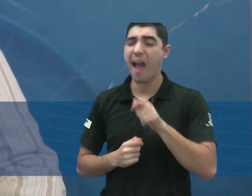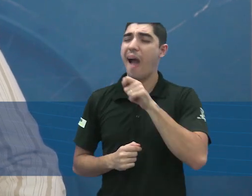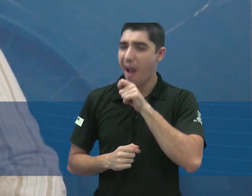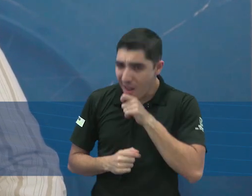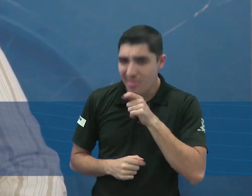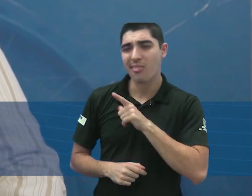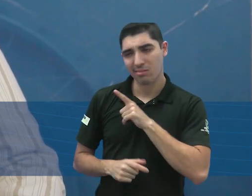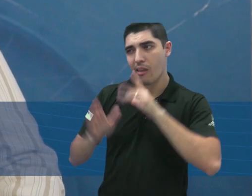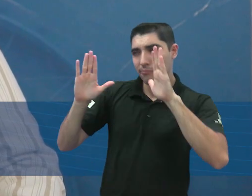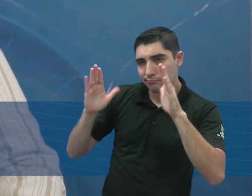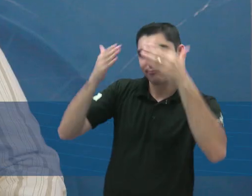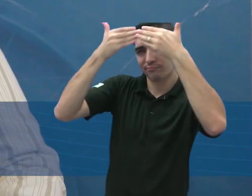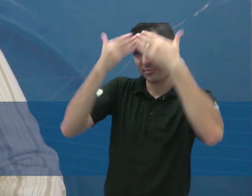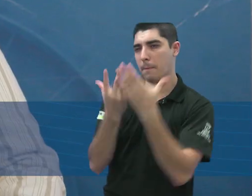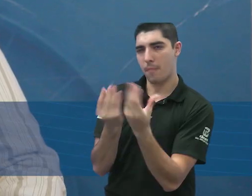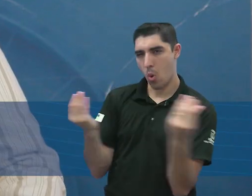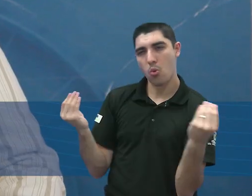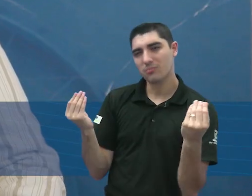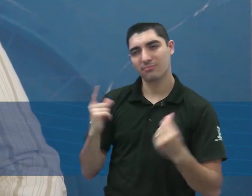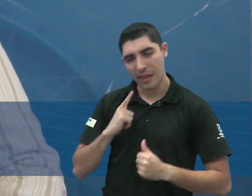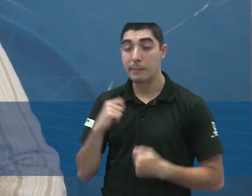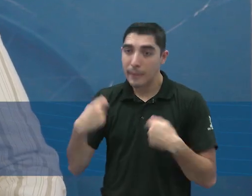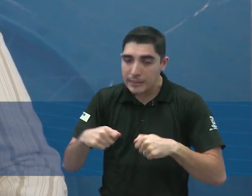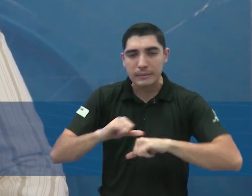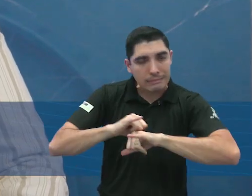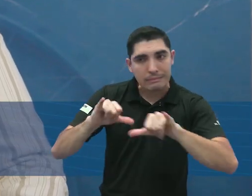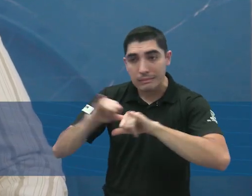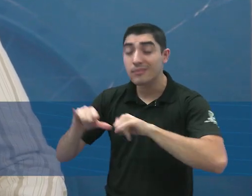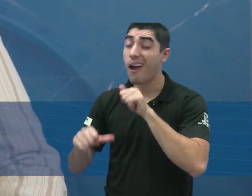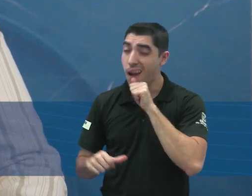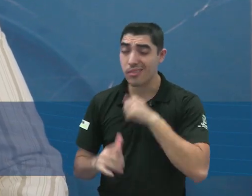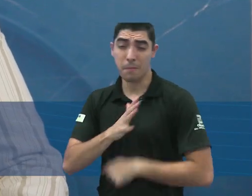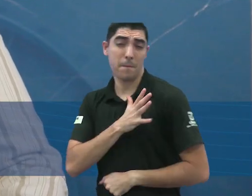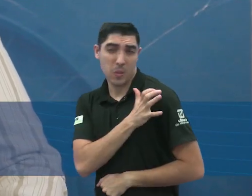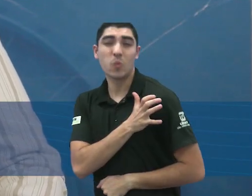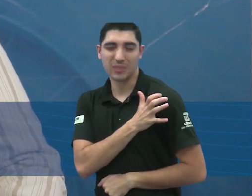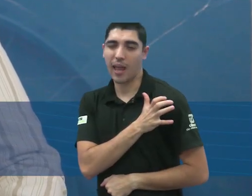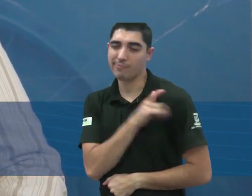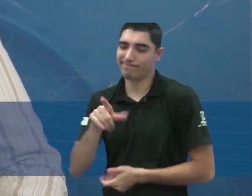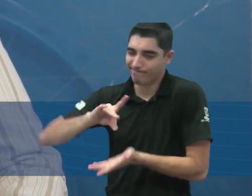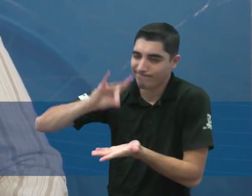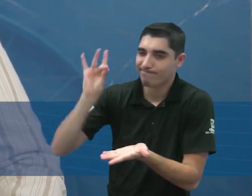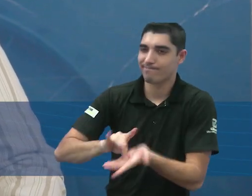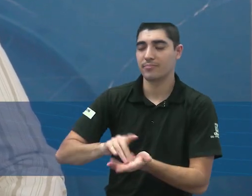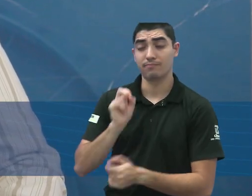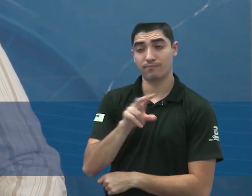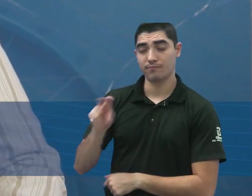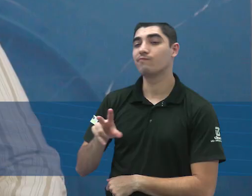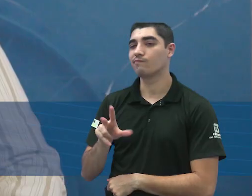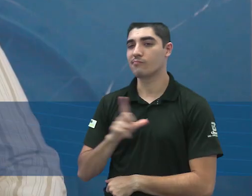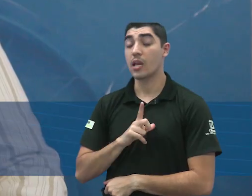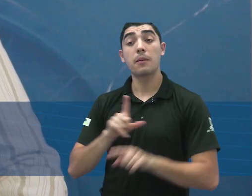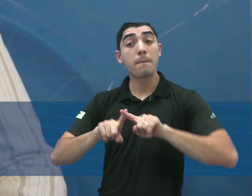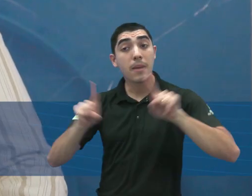né? Ele é real, a gente precisa trabalhar em cima dele. É um estigma mesmo, isso não é real e a gente precisa olhar para